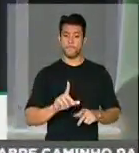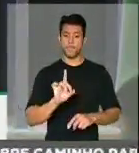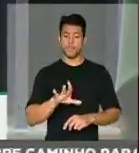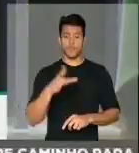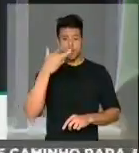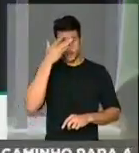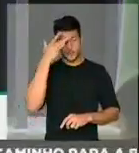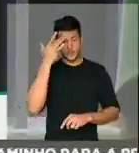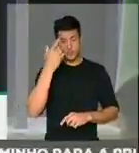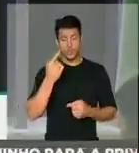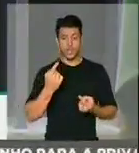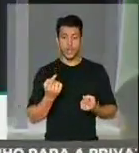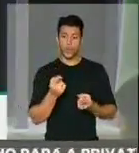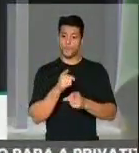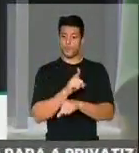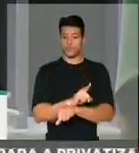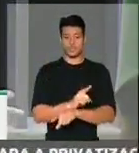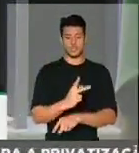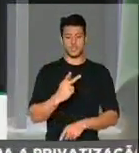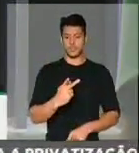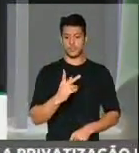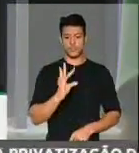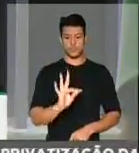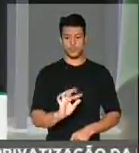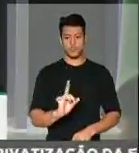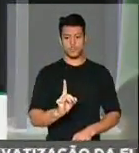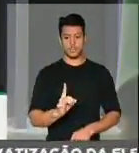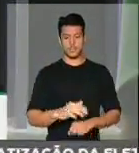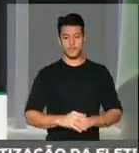PT. Não vai ser a palavra de alguém